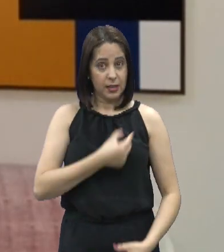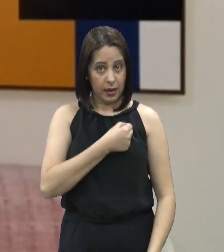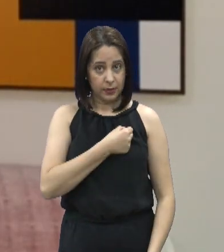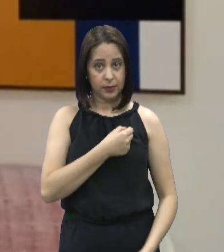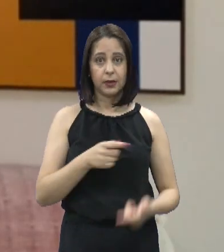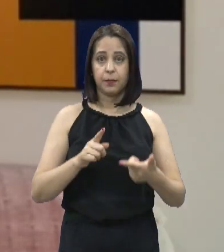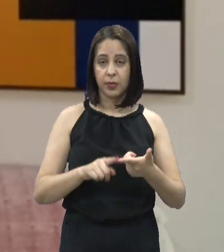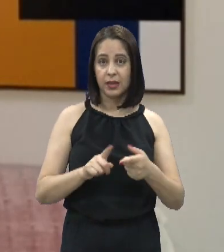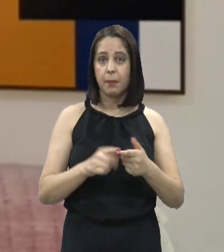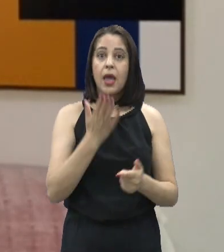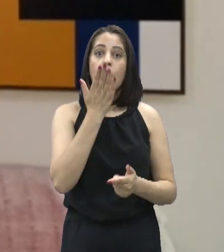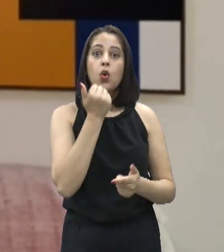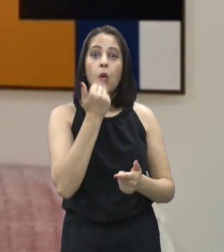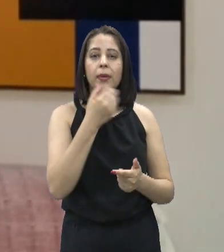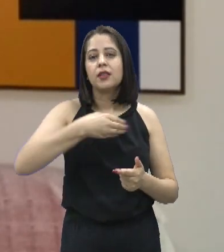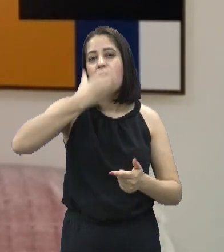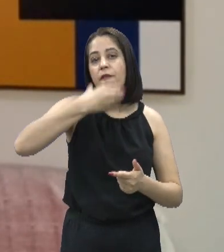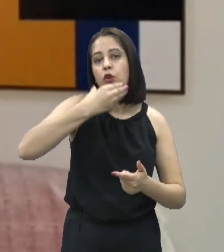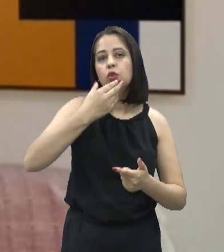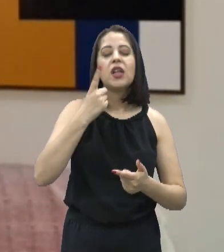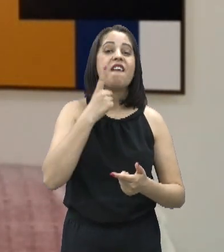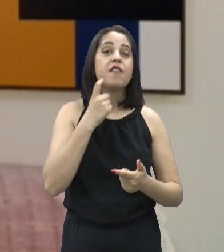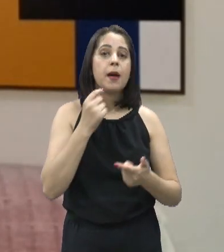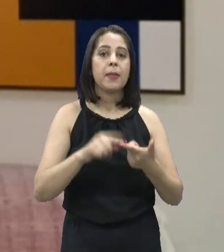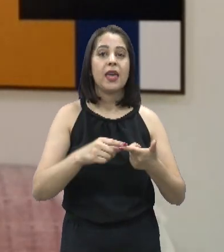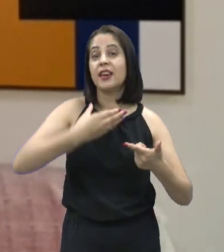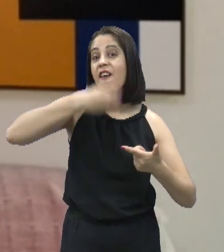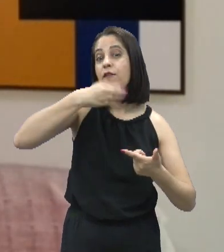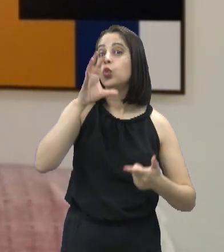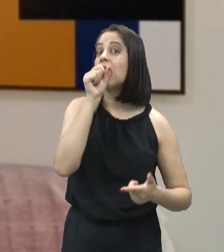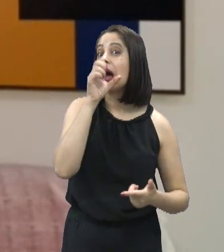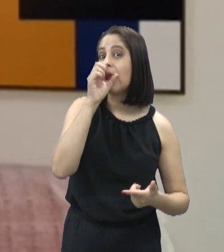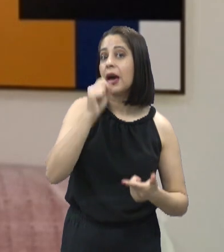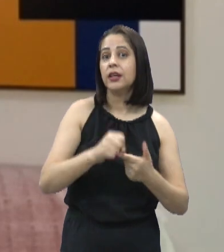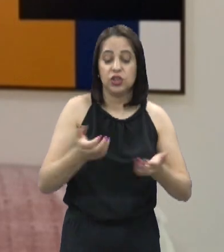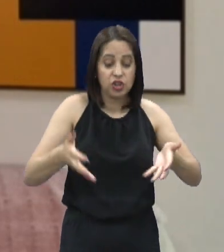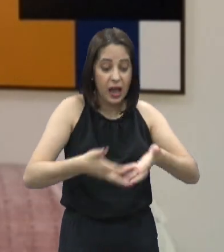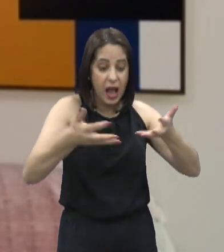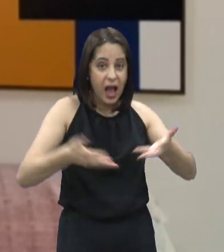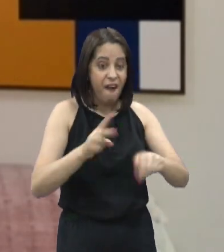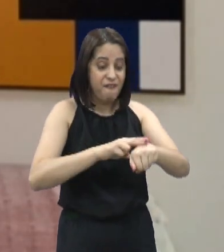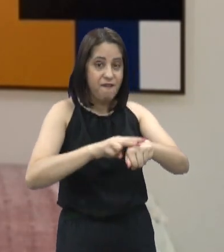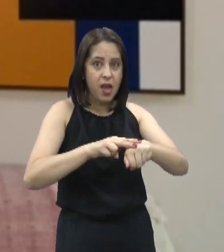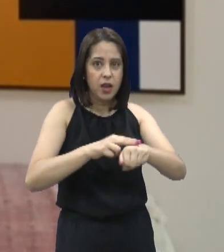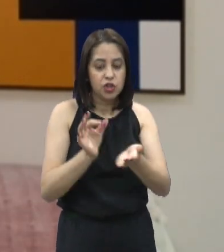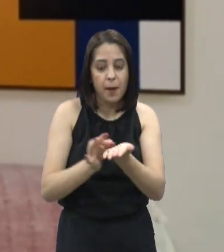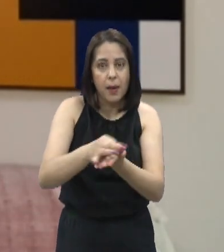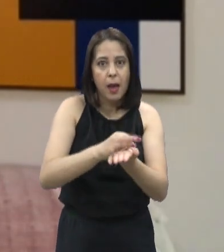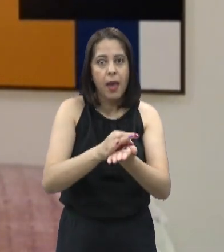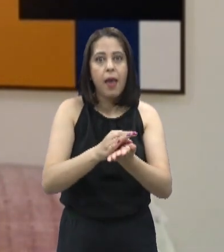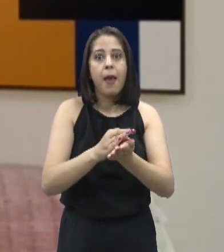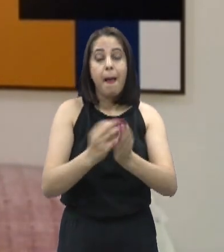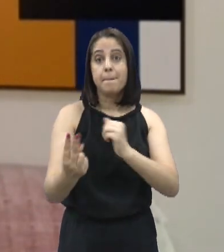em antioxidantes, como frutas vermelhas, frutas alaranjadas, folhas verdes e sementes, protegem nossas células contra